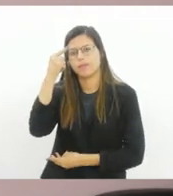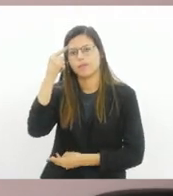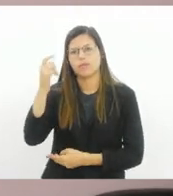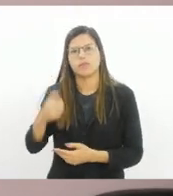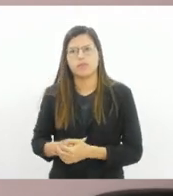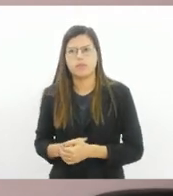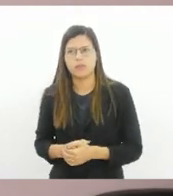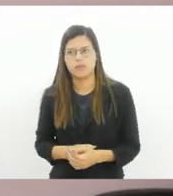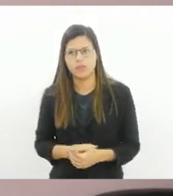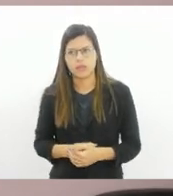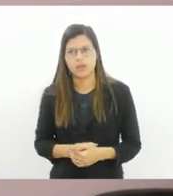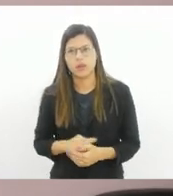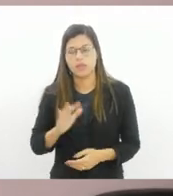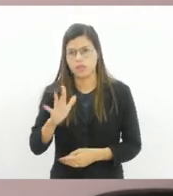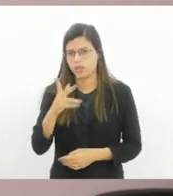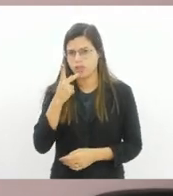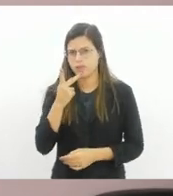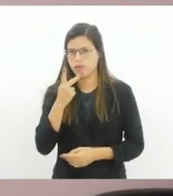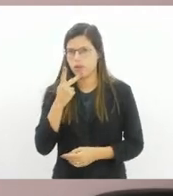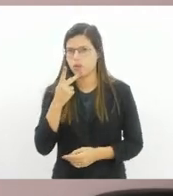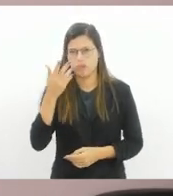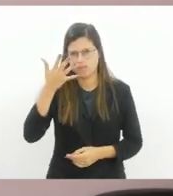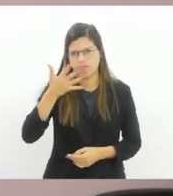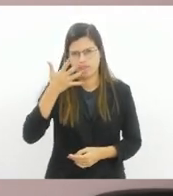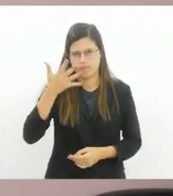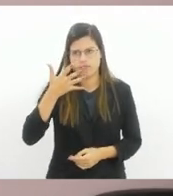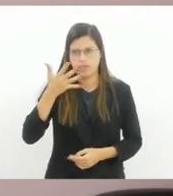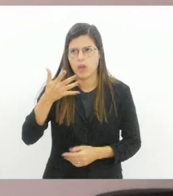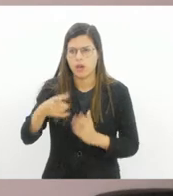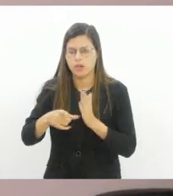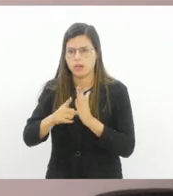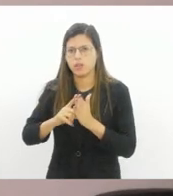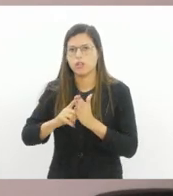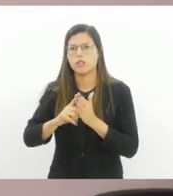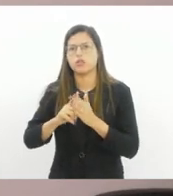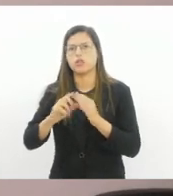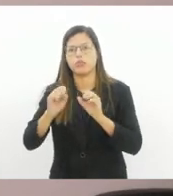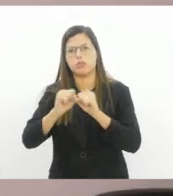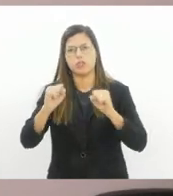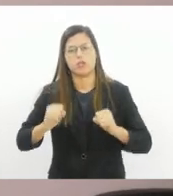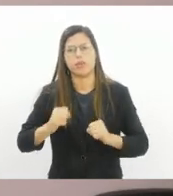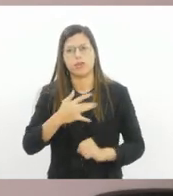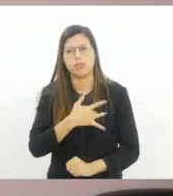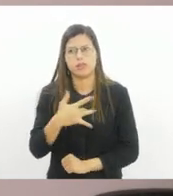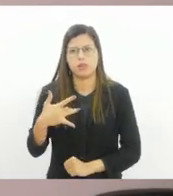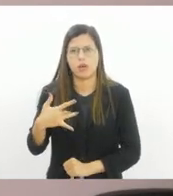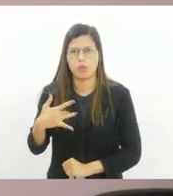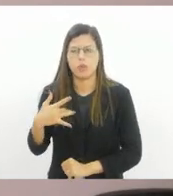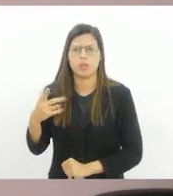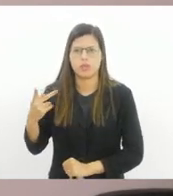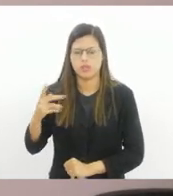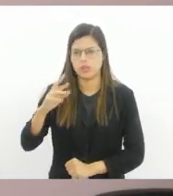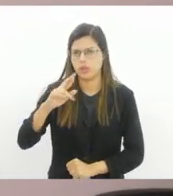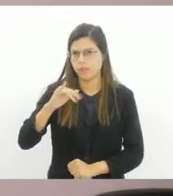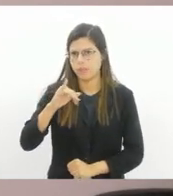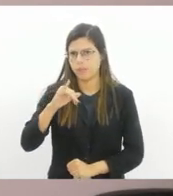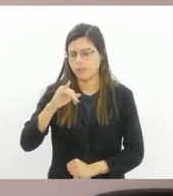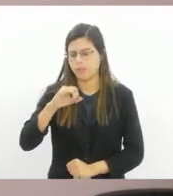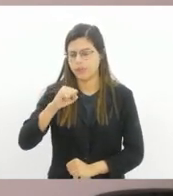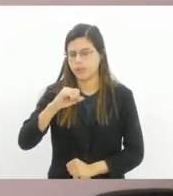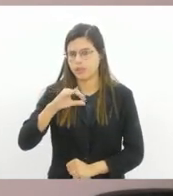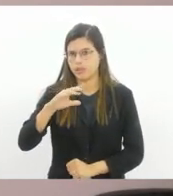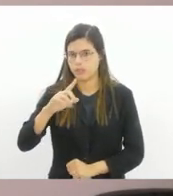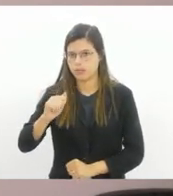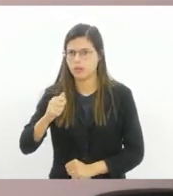um lado a gente já comentou aqui em várias falas, né, os serviços de saúde, a Priscila deixou isso muito nítido, né, não são o espaço